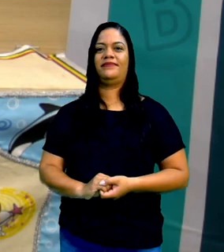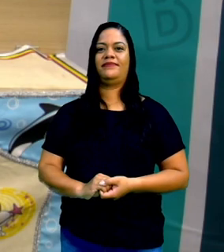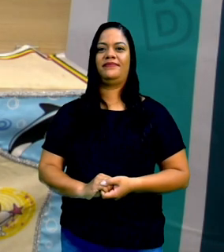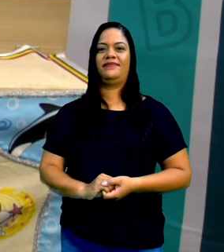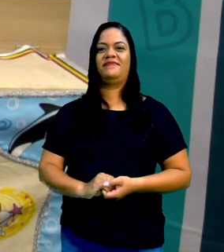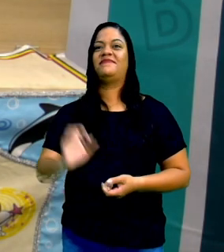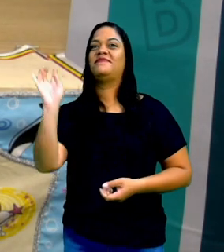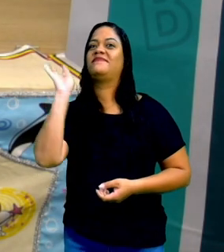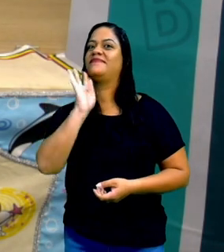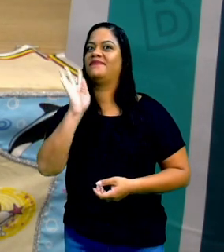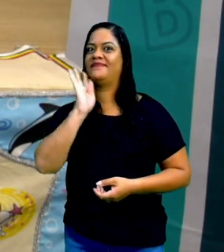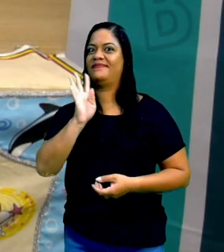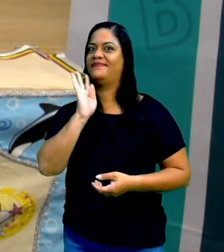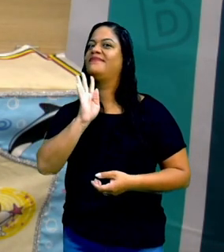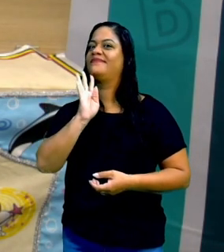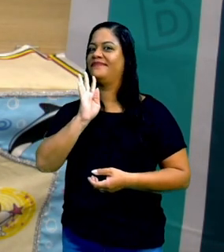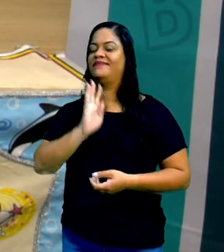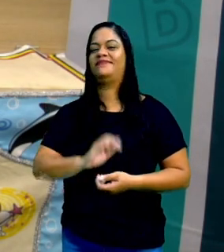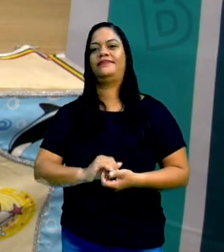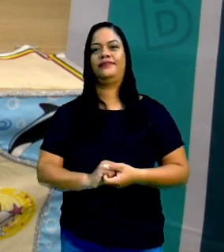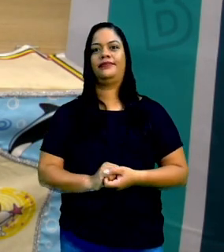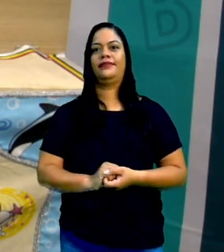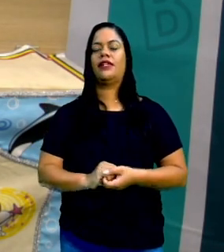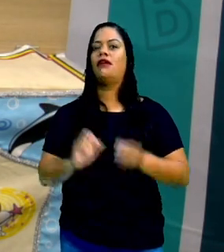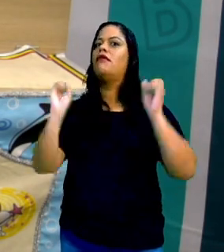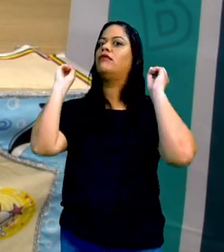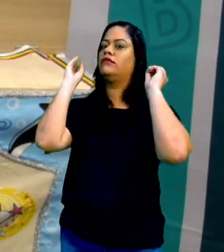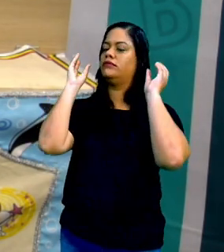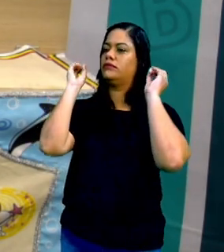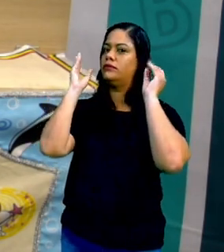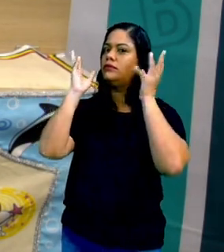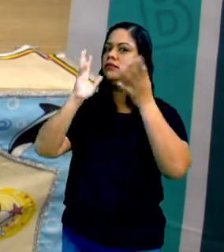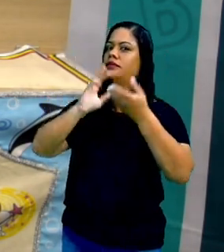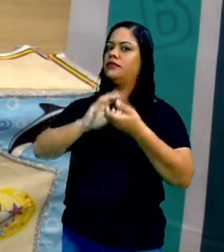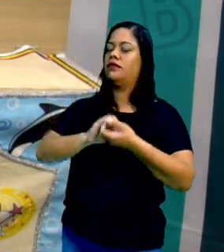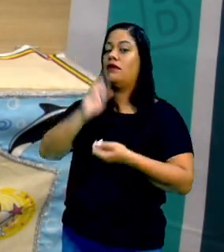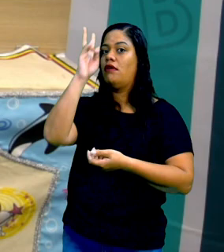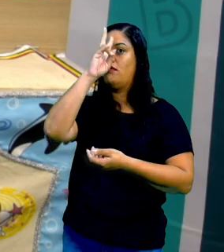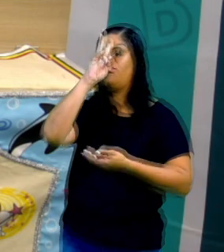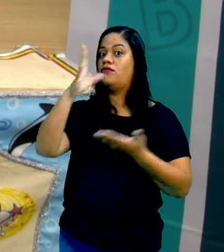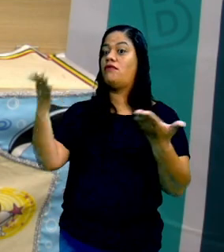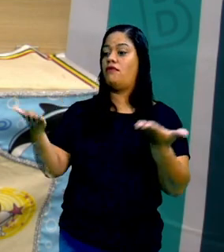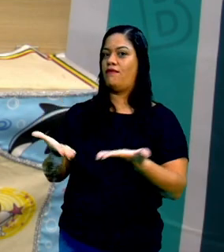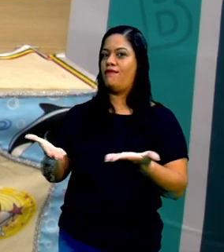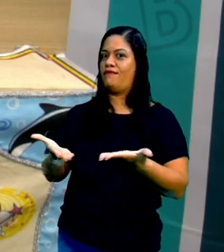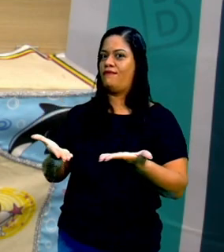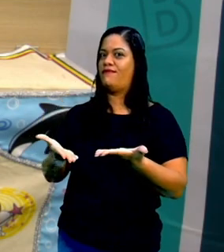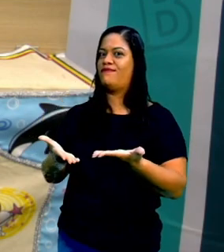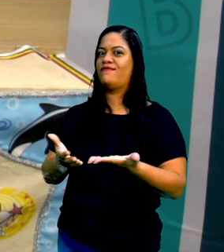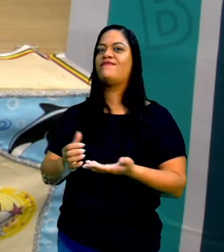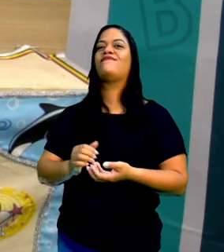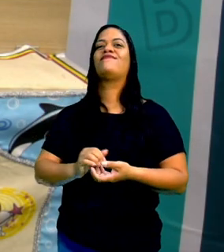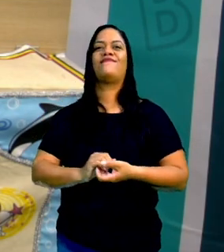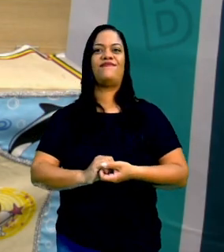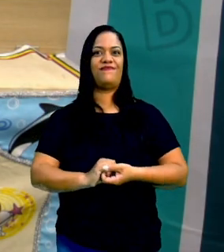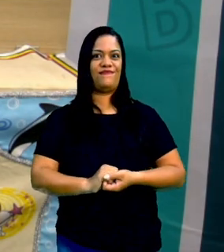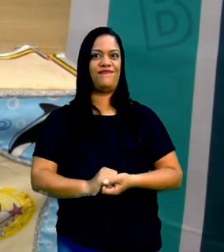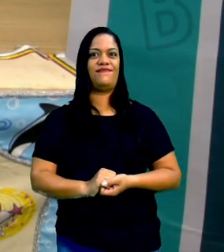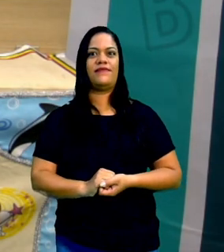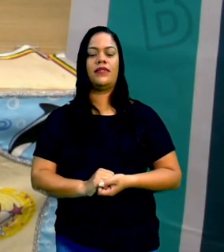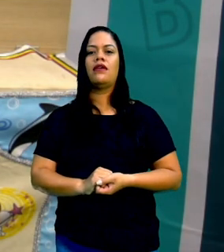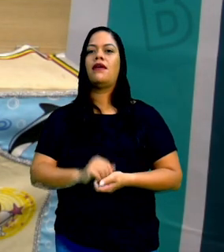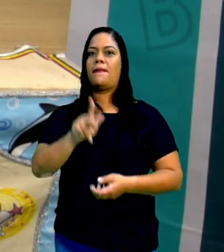Que legal, gente! Leiturinha, a história de hoje é a história